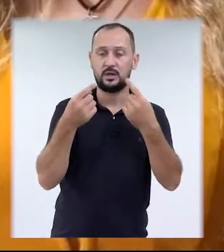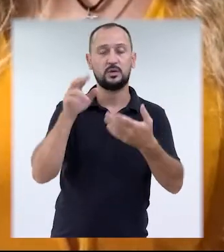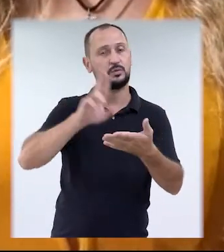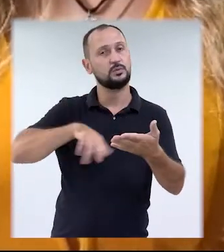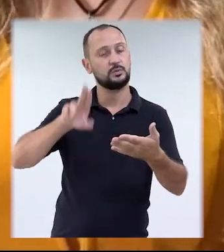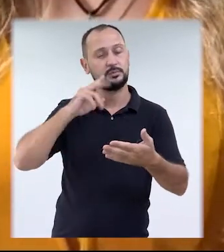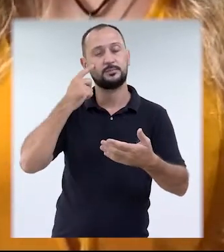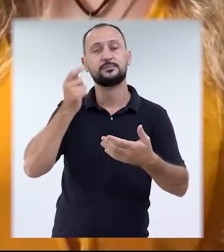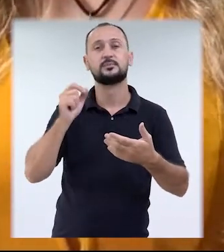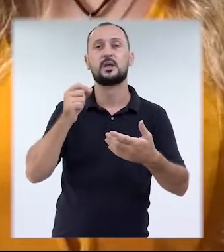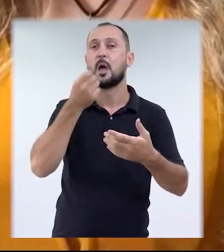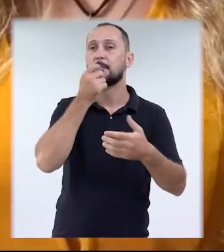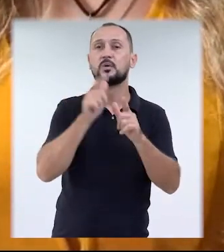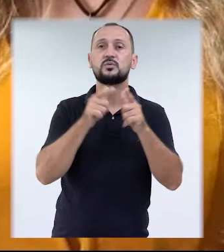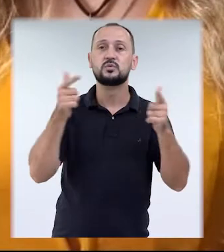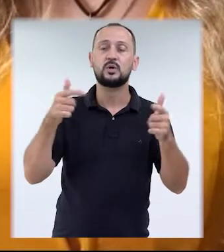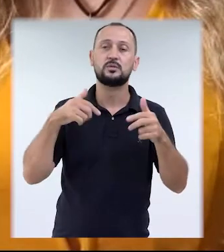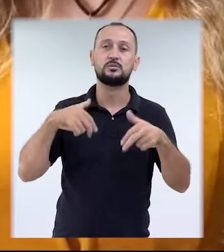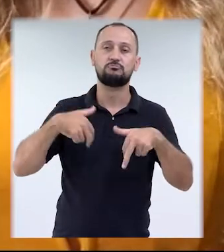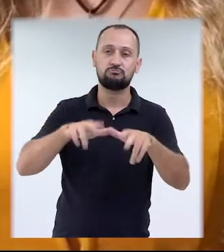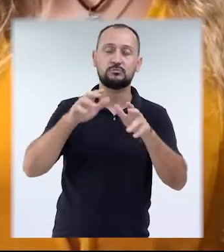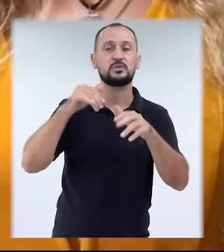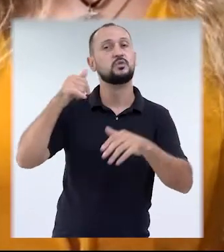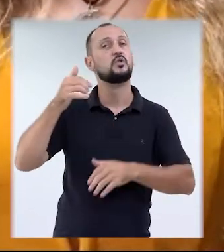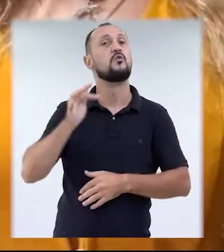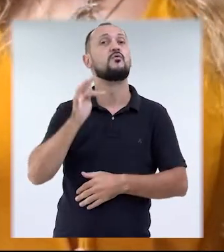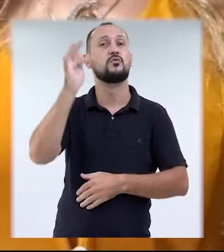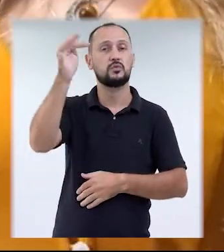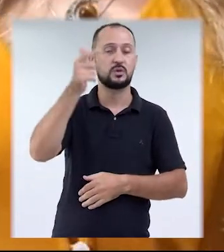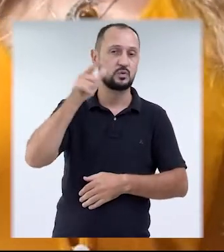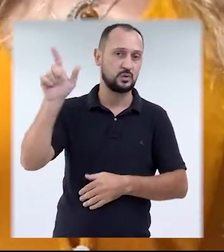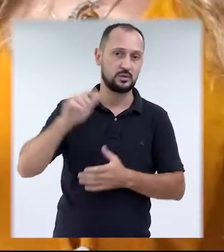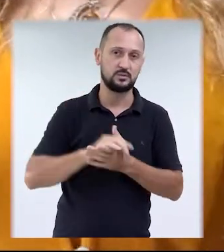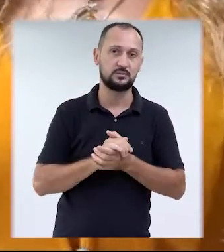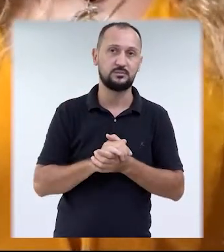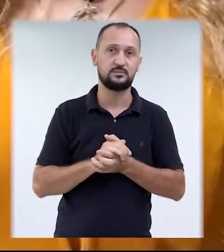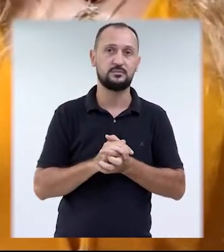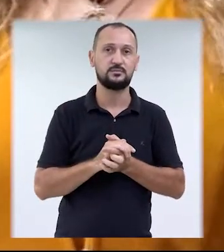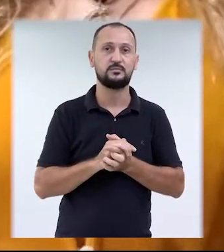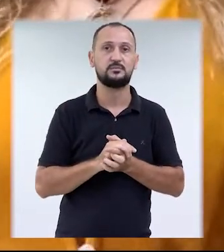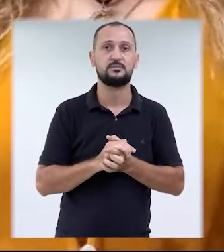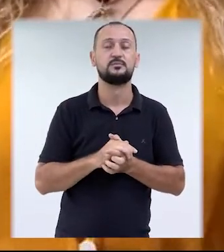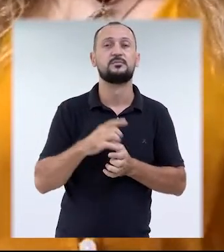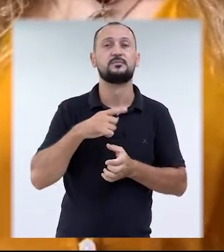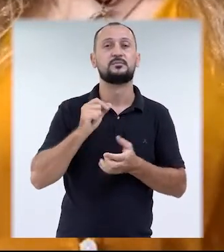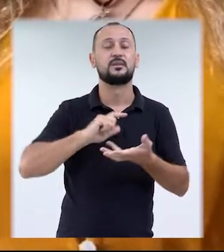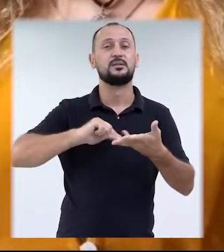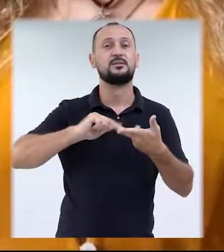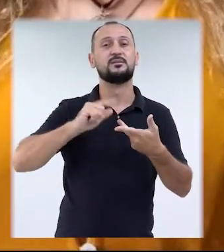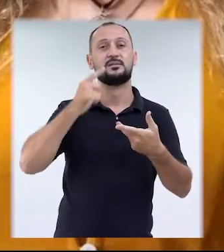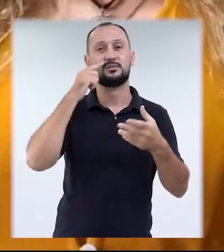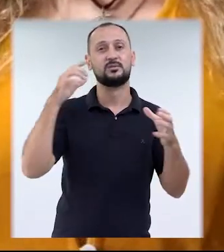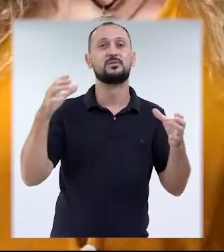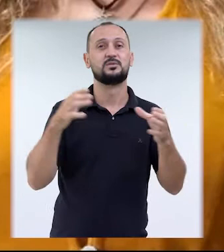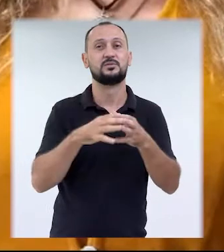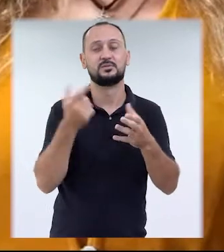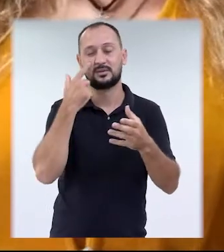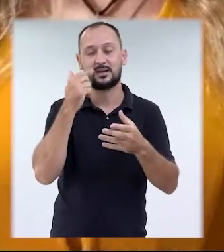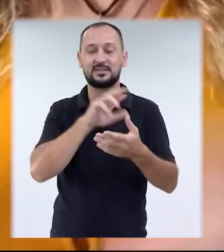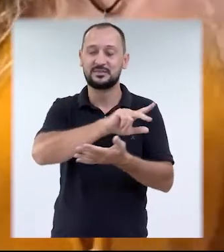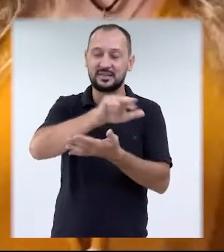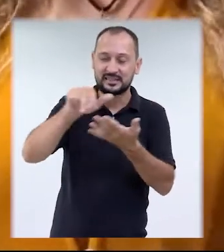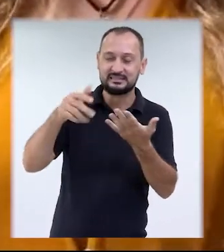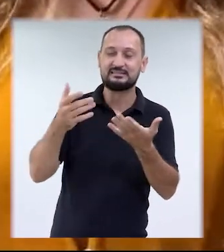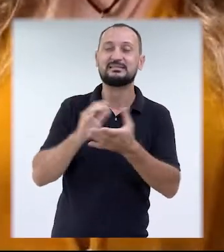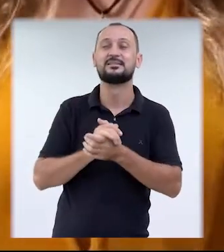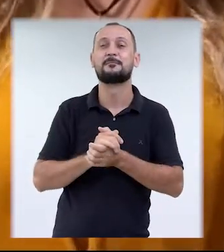debateram. E boa sorte nessa caminhada, né? E nas suas outras também, afinal, você mexe com um monte de coisa ao mesmo tempo, é bombril,